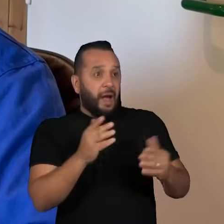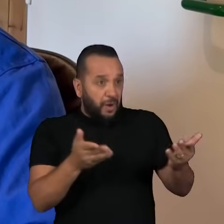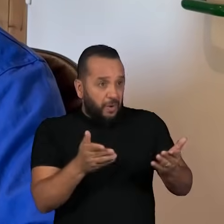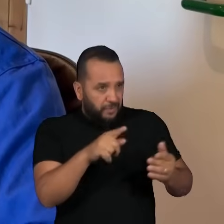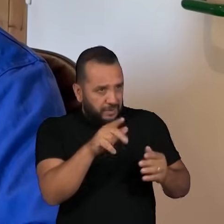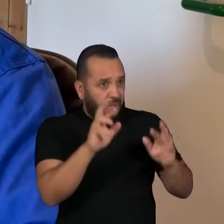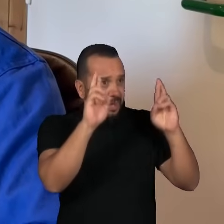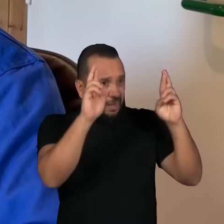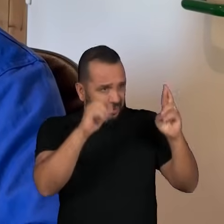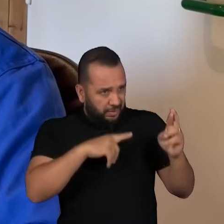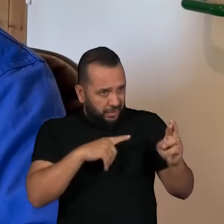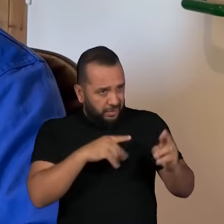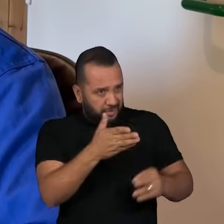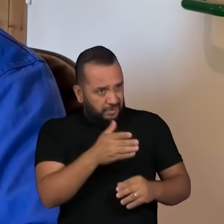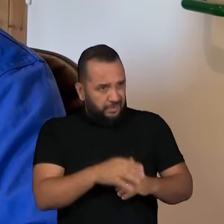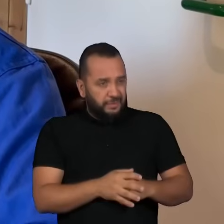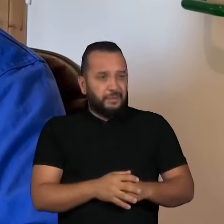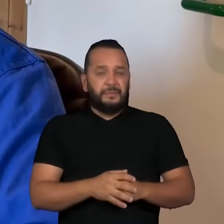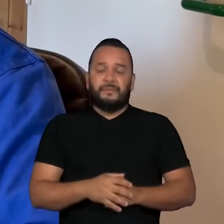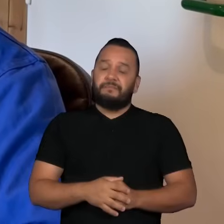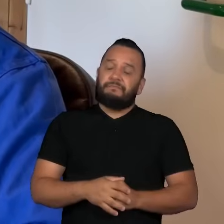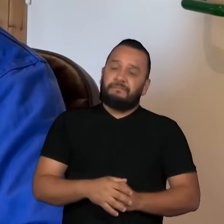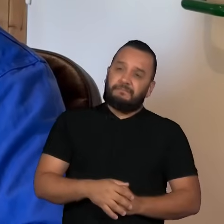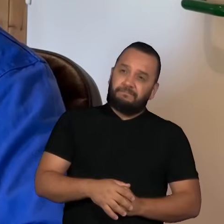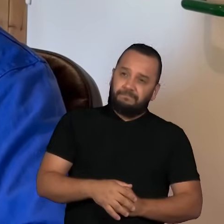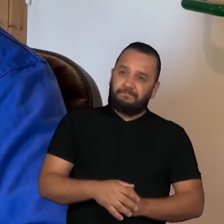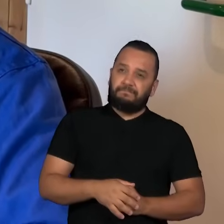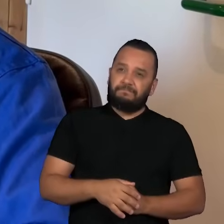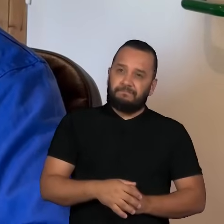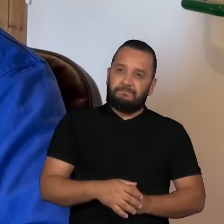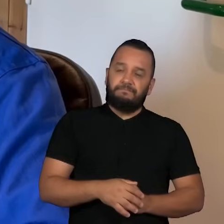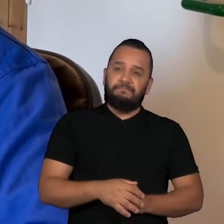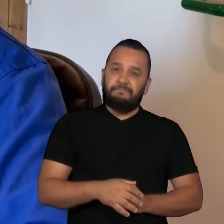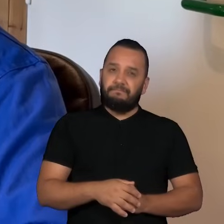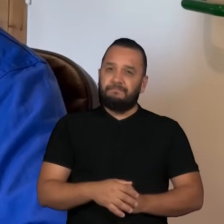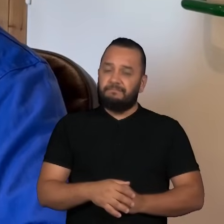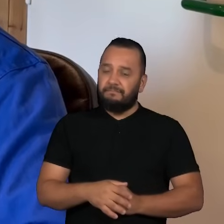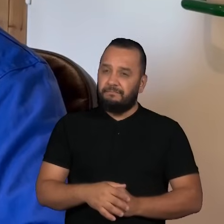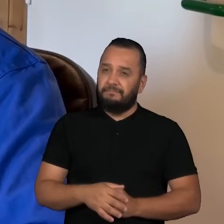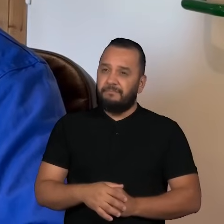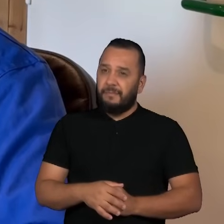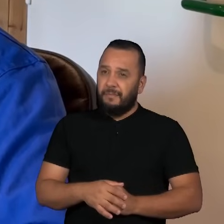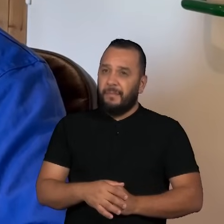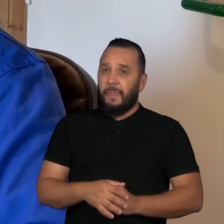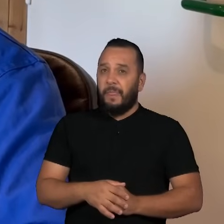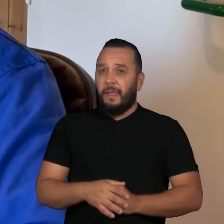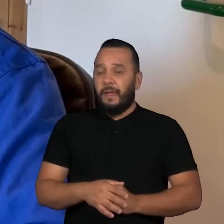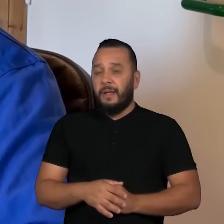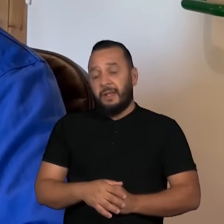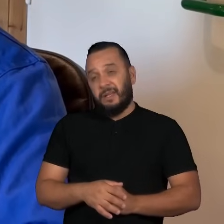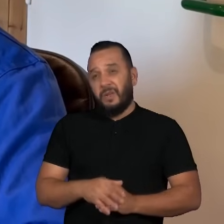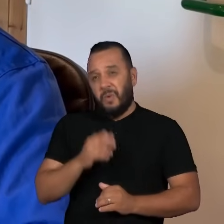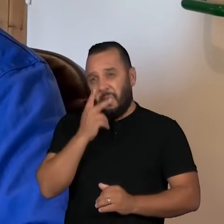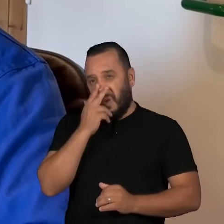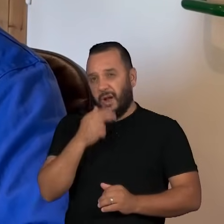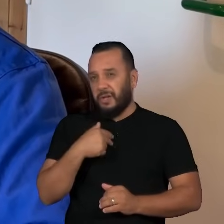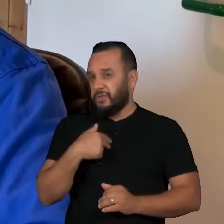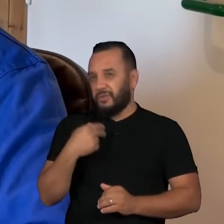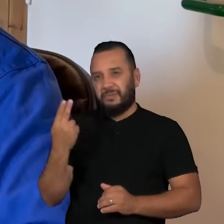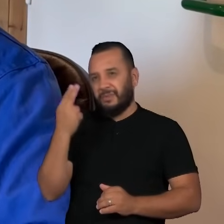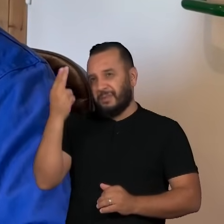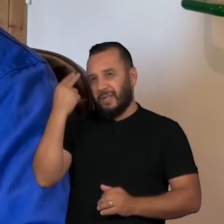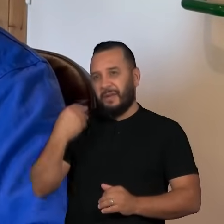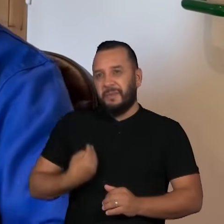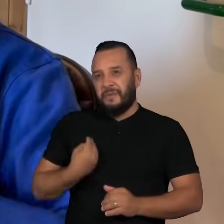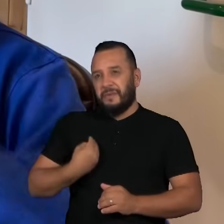pessimista? Tu sais, il est trop tard, et je le disais, il est trop tard pour être pessimiste. Acho que não dá para viver